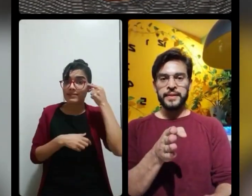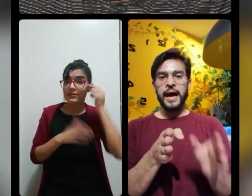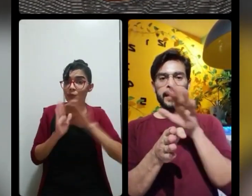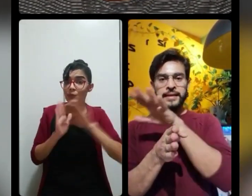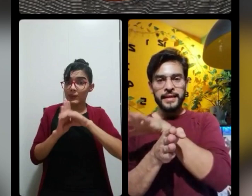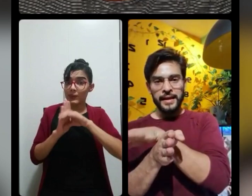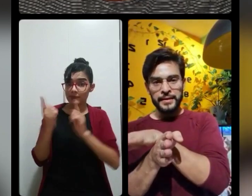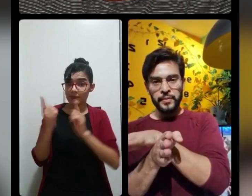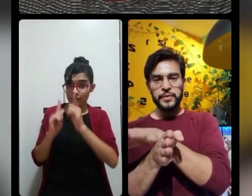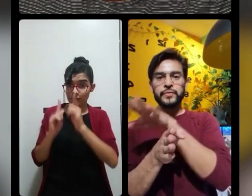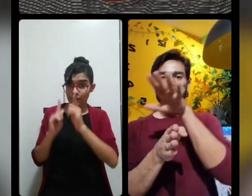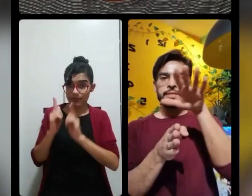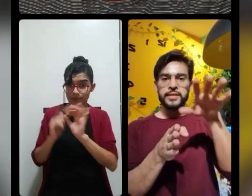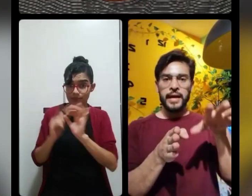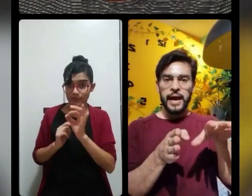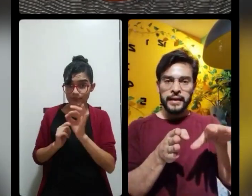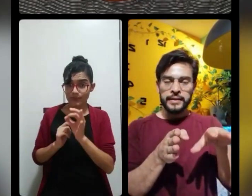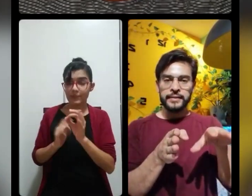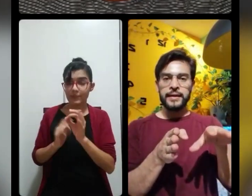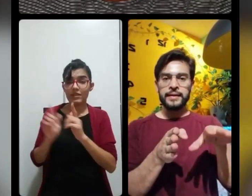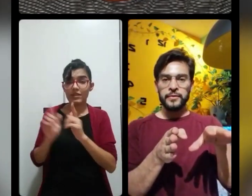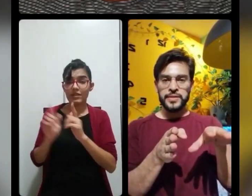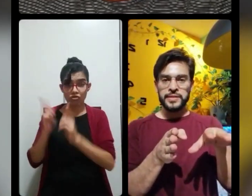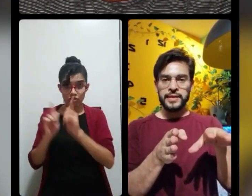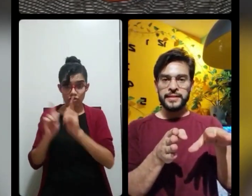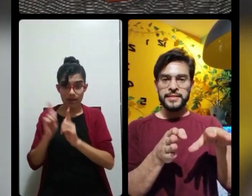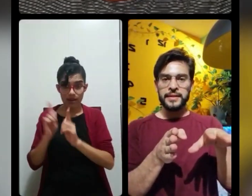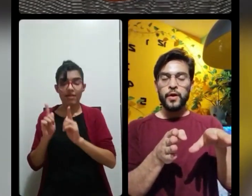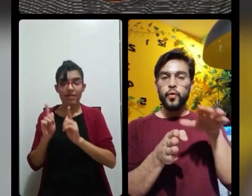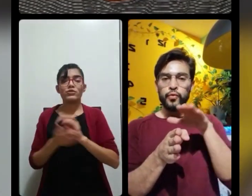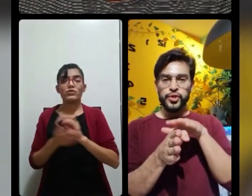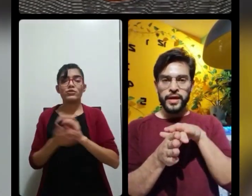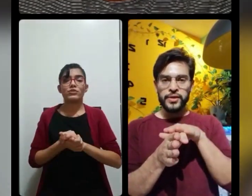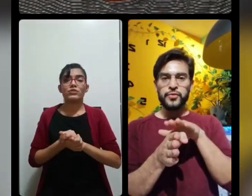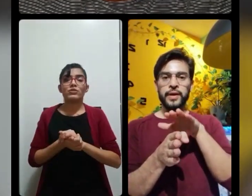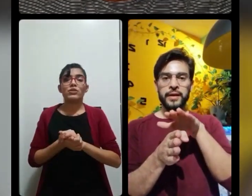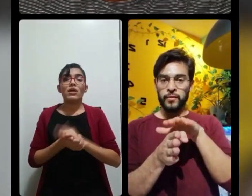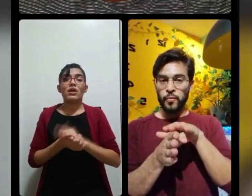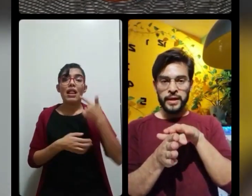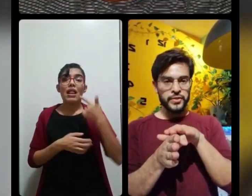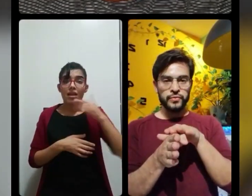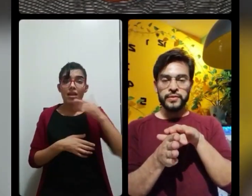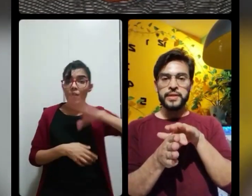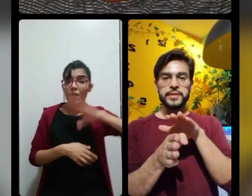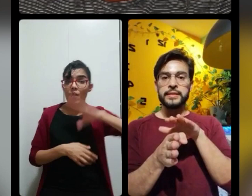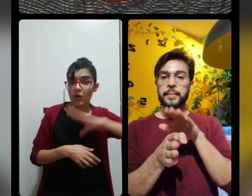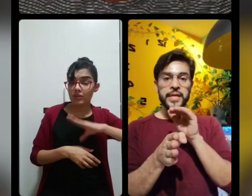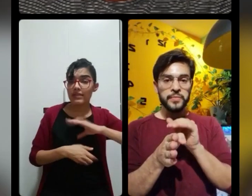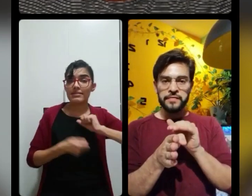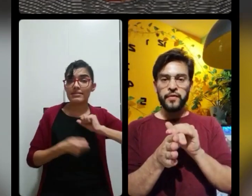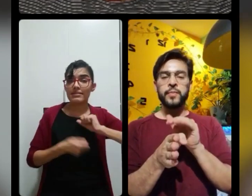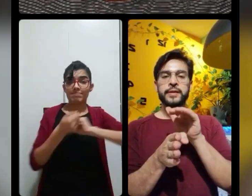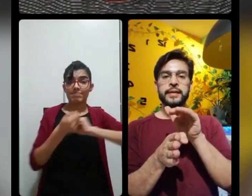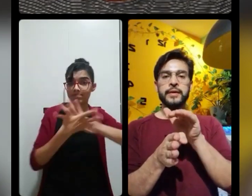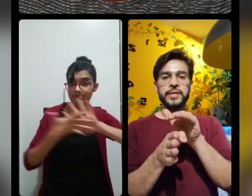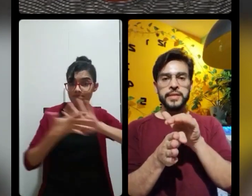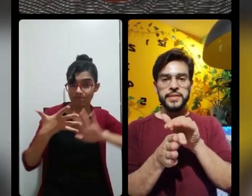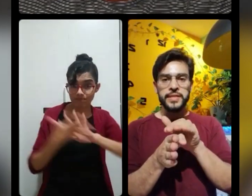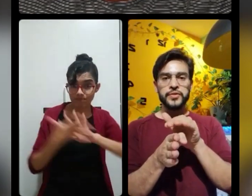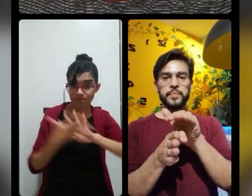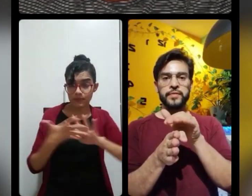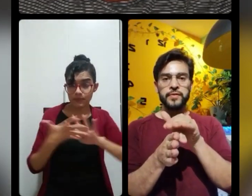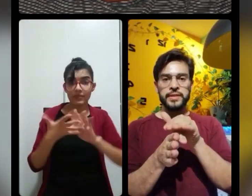meio. Aqui está a língua portuguesa, aqui está a língua de sinais. O gesto, como Cascudo diz, da mesma forma que